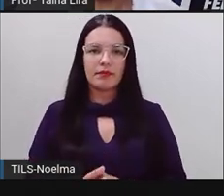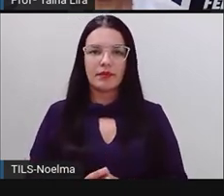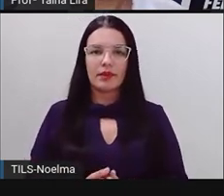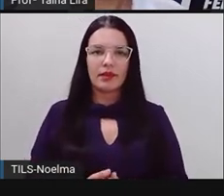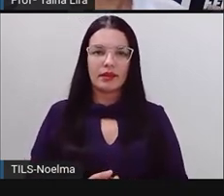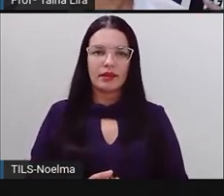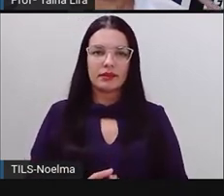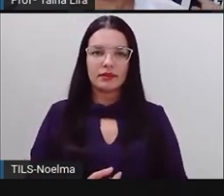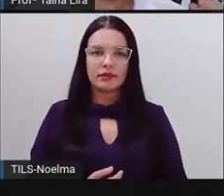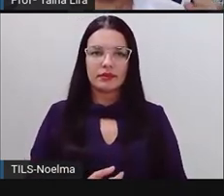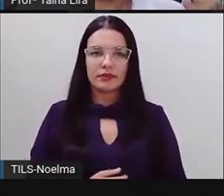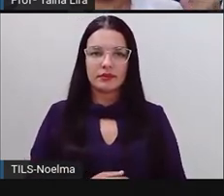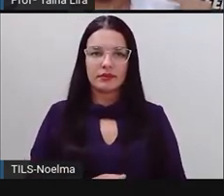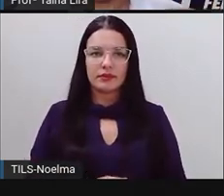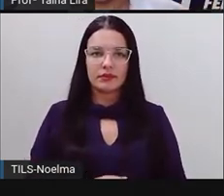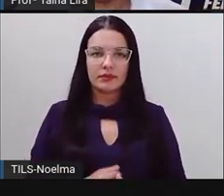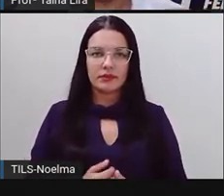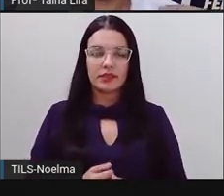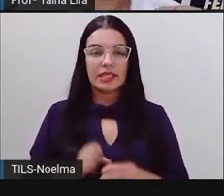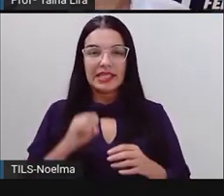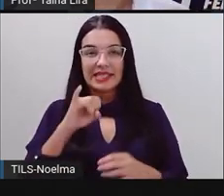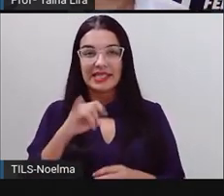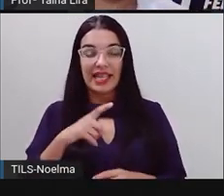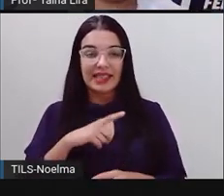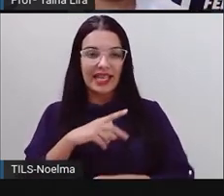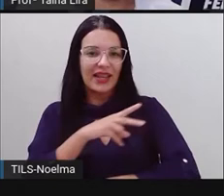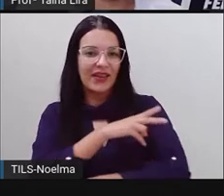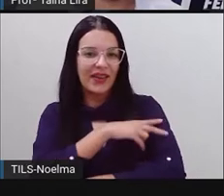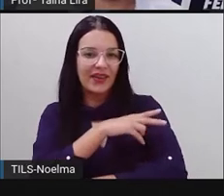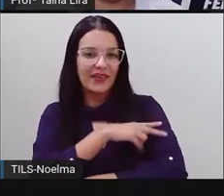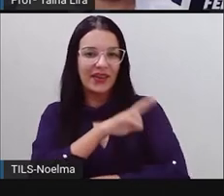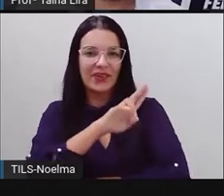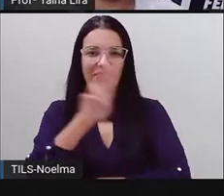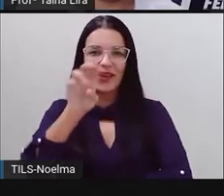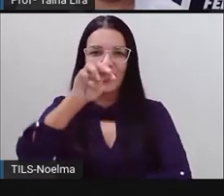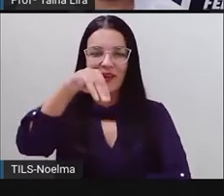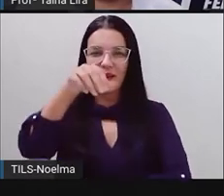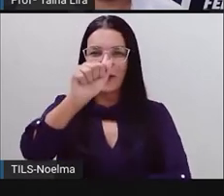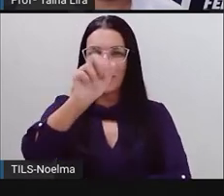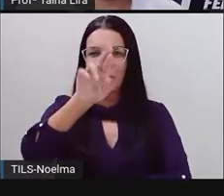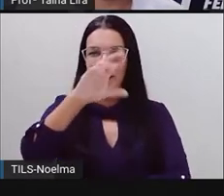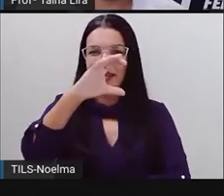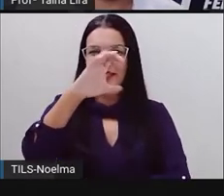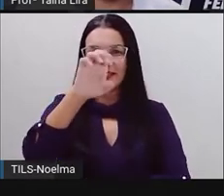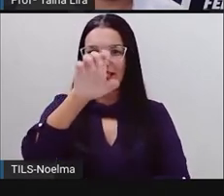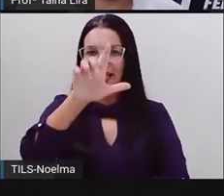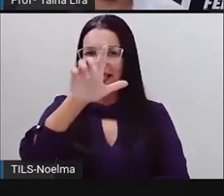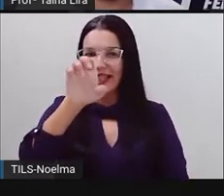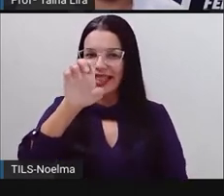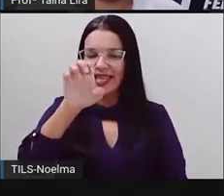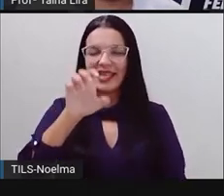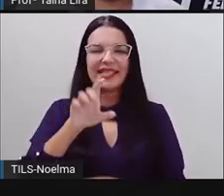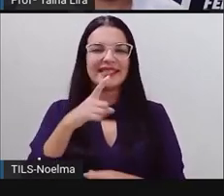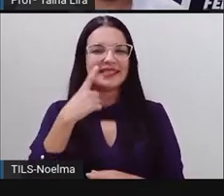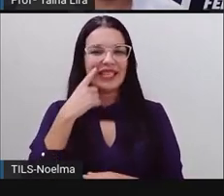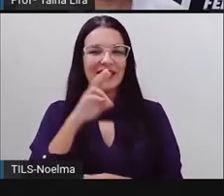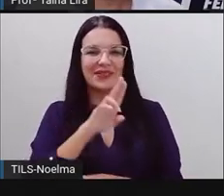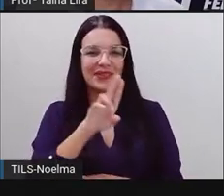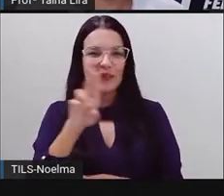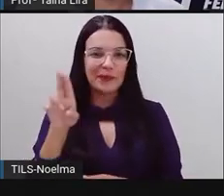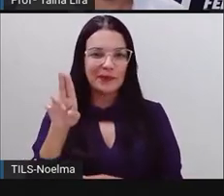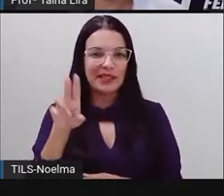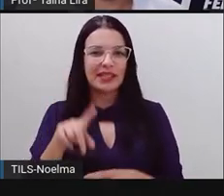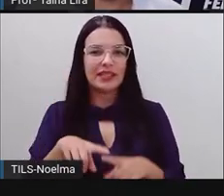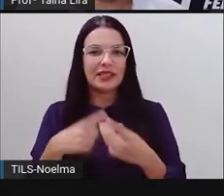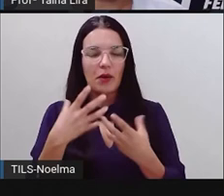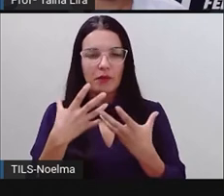então ó se tiver alguma Luna aí do 2º ano chamada Marcelo e me assistindo Olha lá seu nome é Marceli